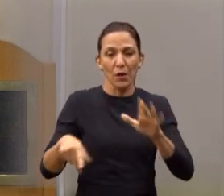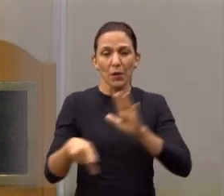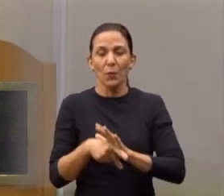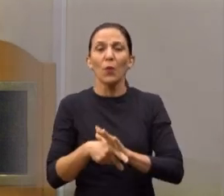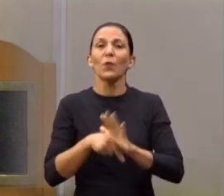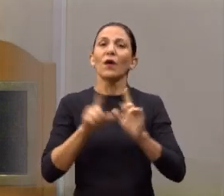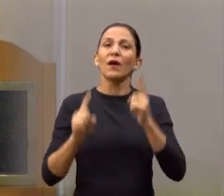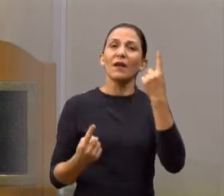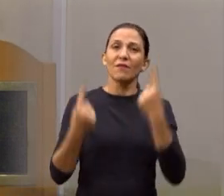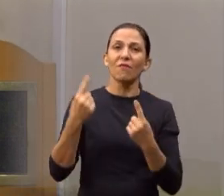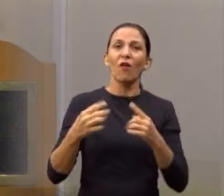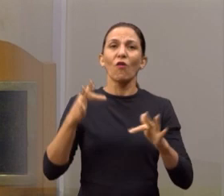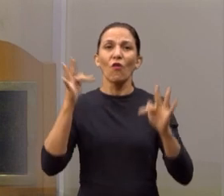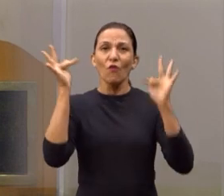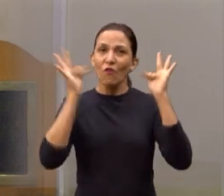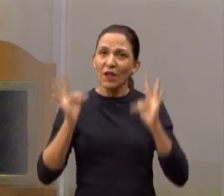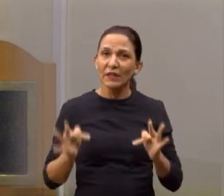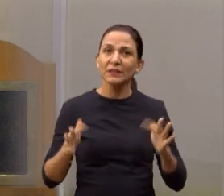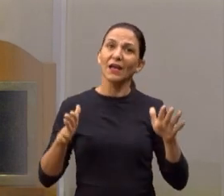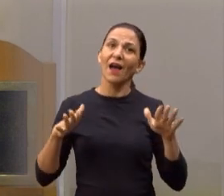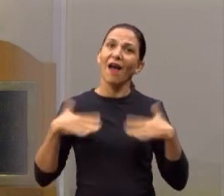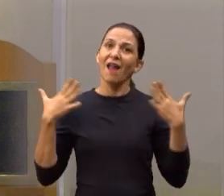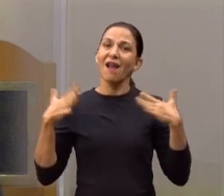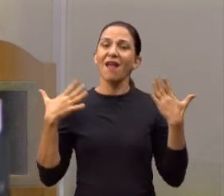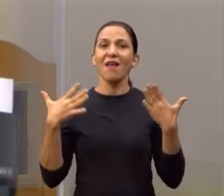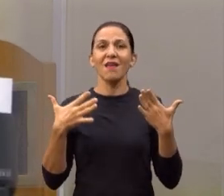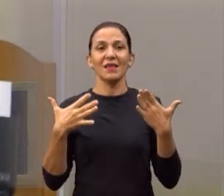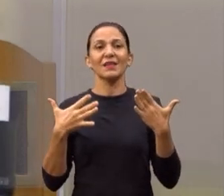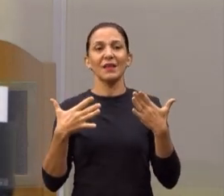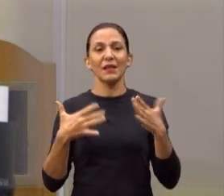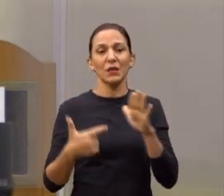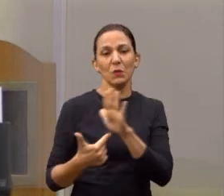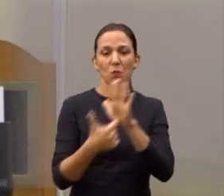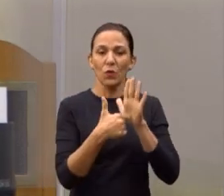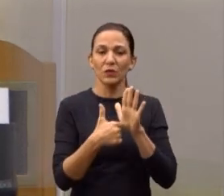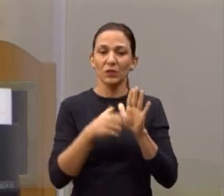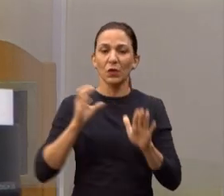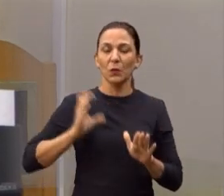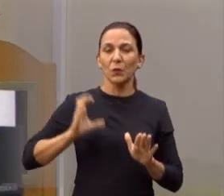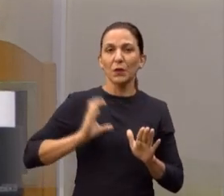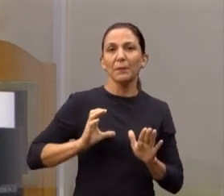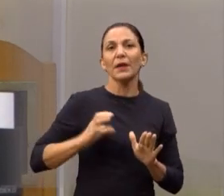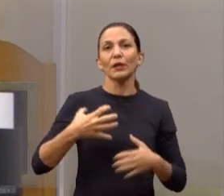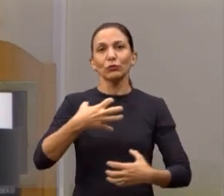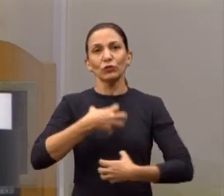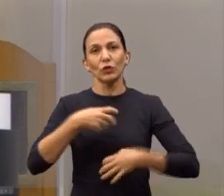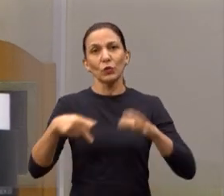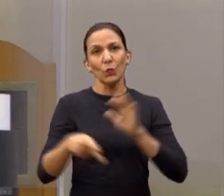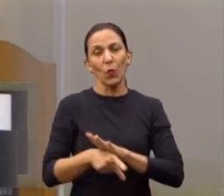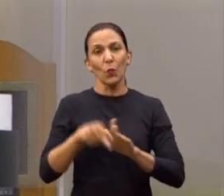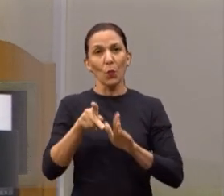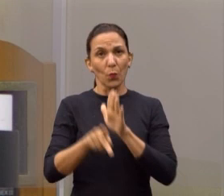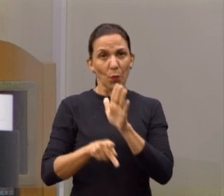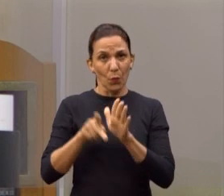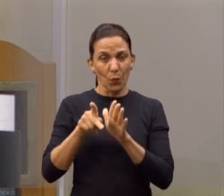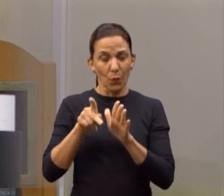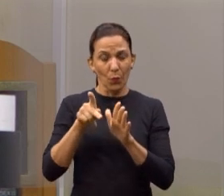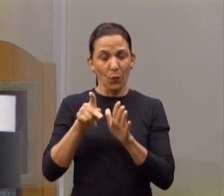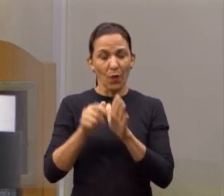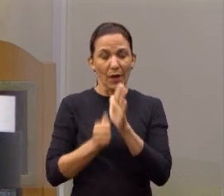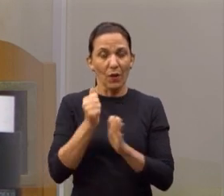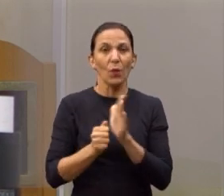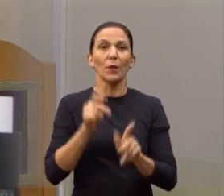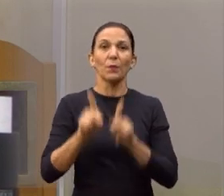no carnaval feliz no carnaval com a cara do povo de Araraquara Além disso queria agradecer muito ao nosso Secretário de Segurança